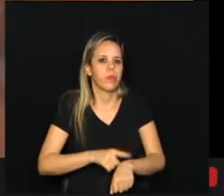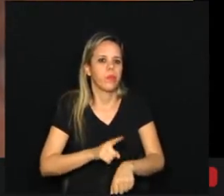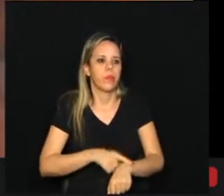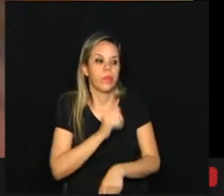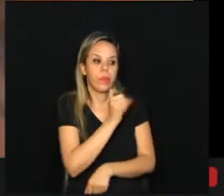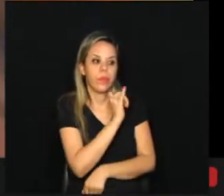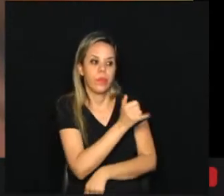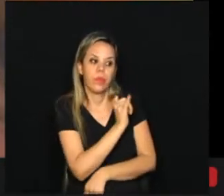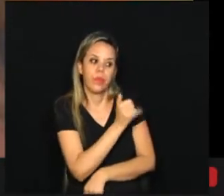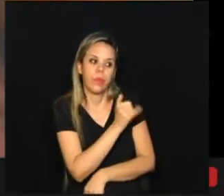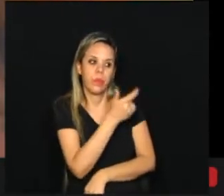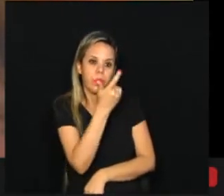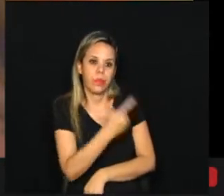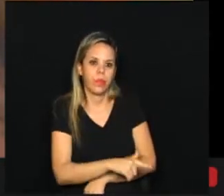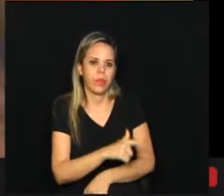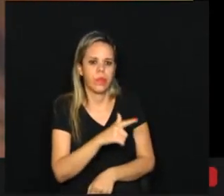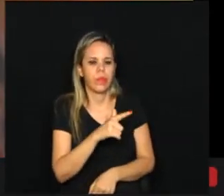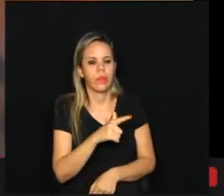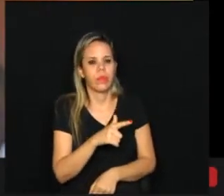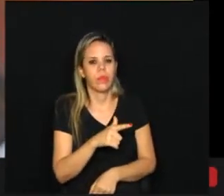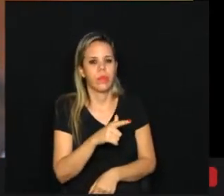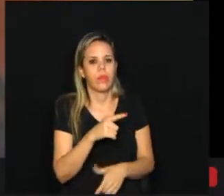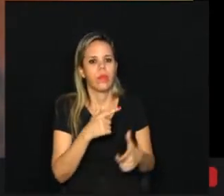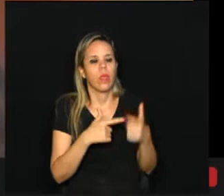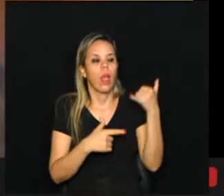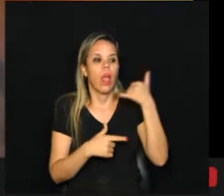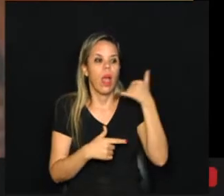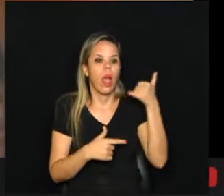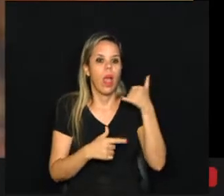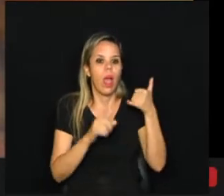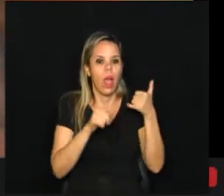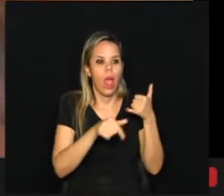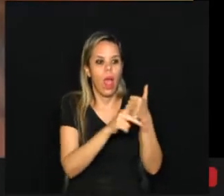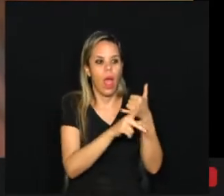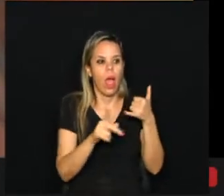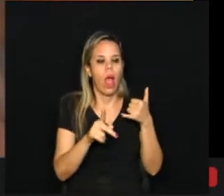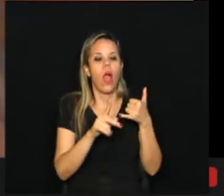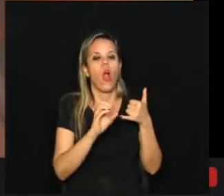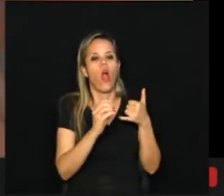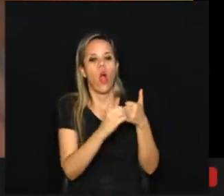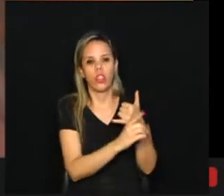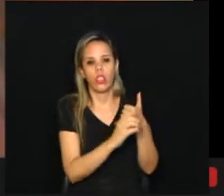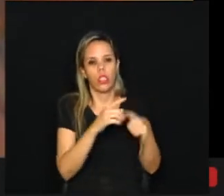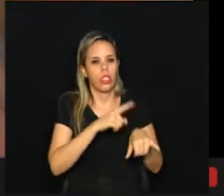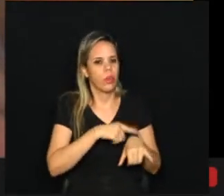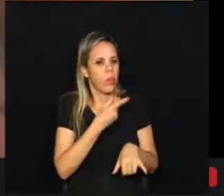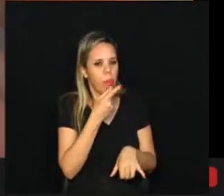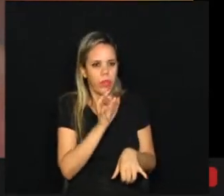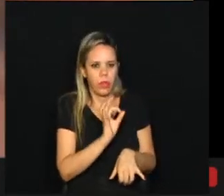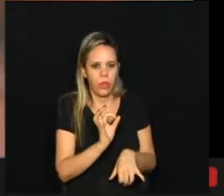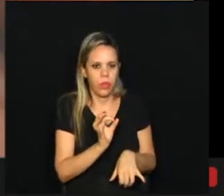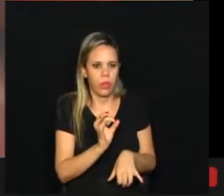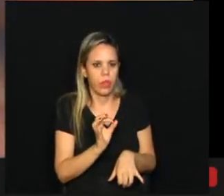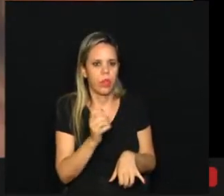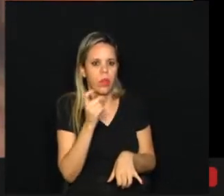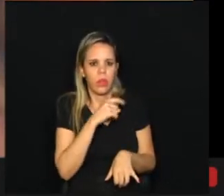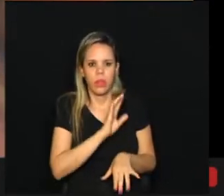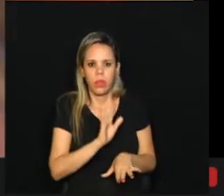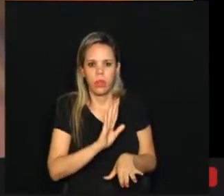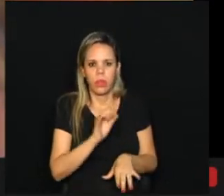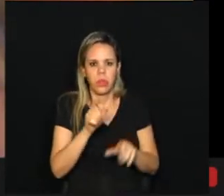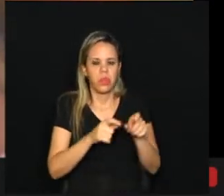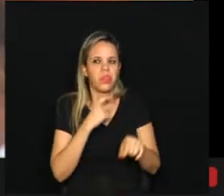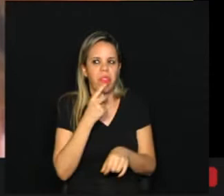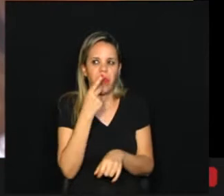Falou mais de uma vez que quem tinha ligado para ela tinha sido a coordenadora, isso em nenhum momento foi desmentido por